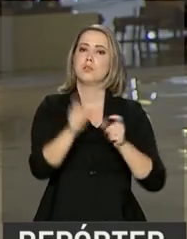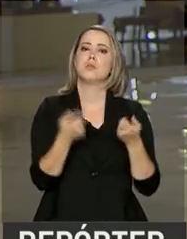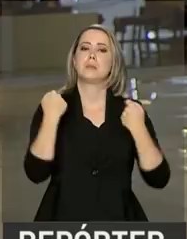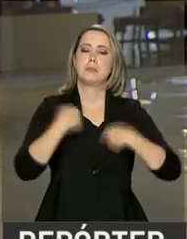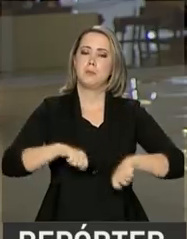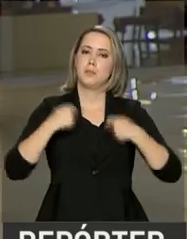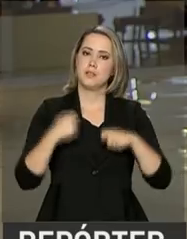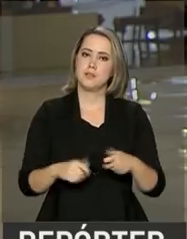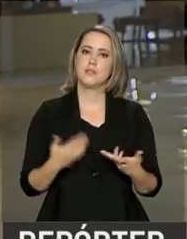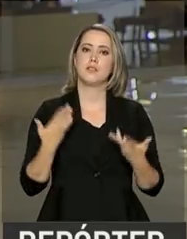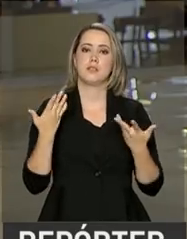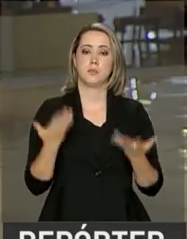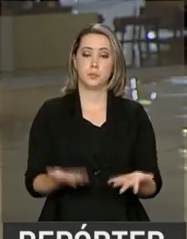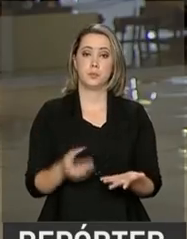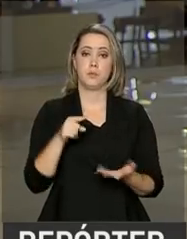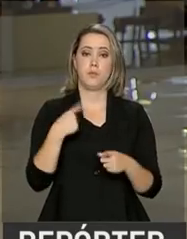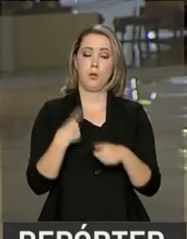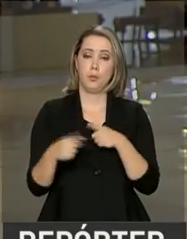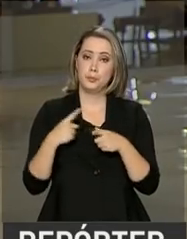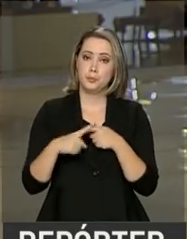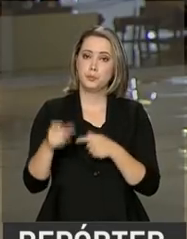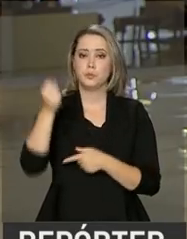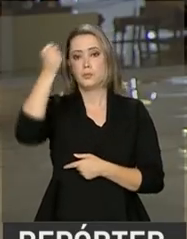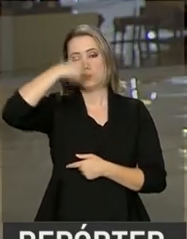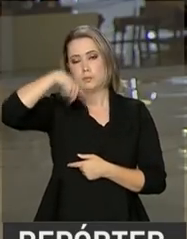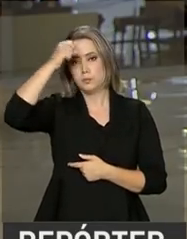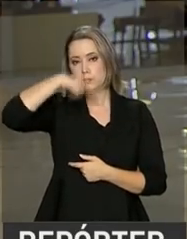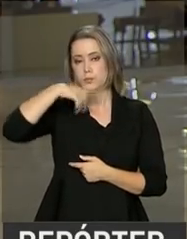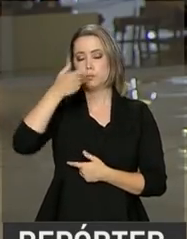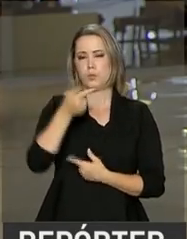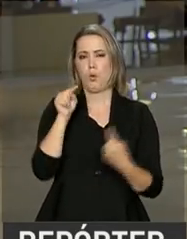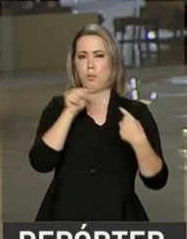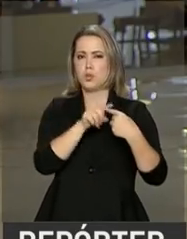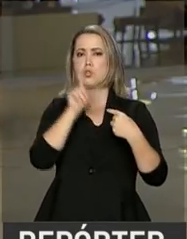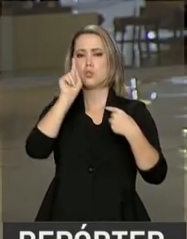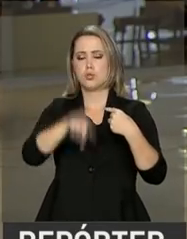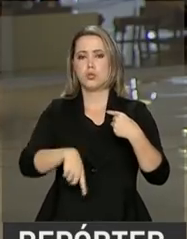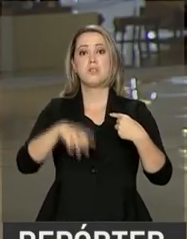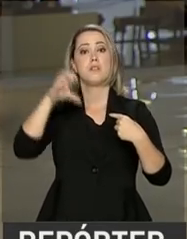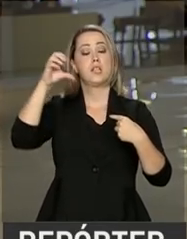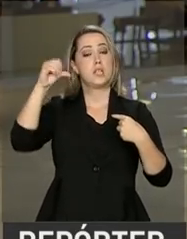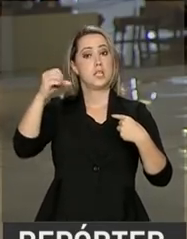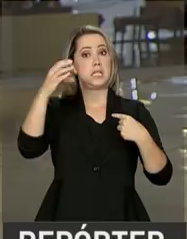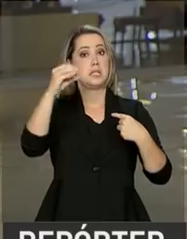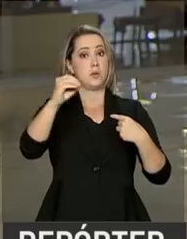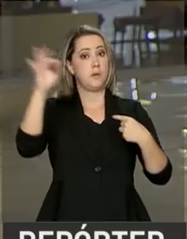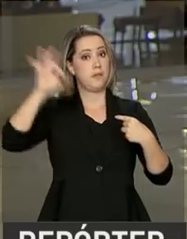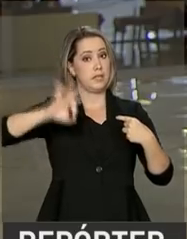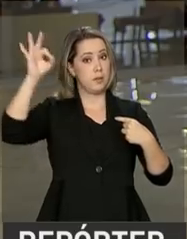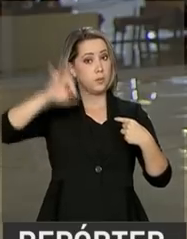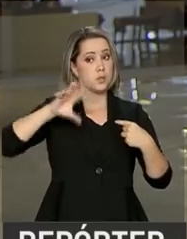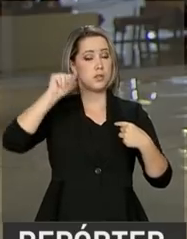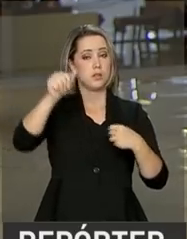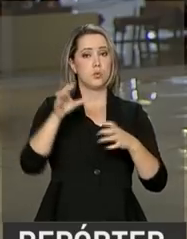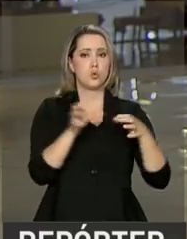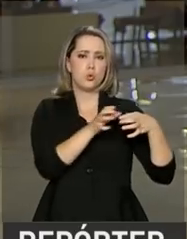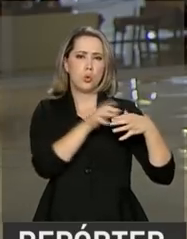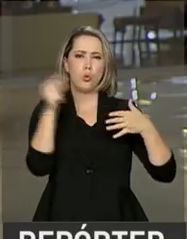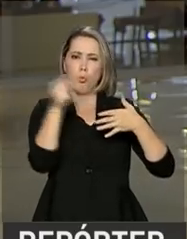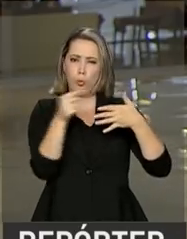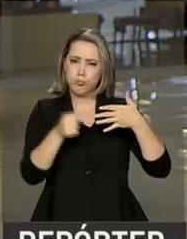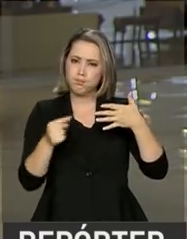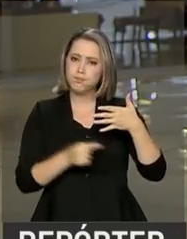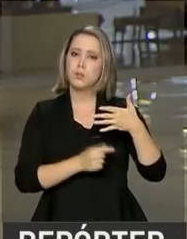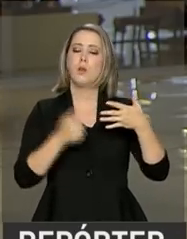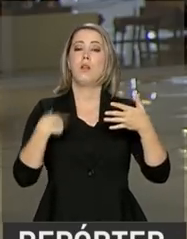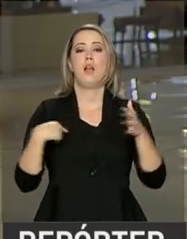a complicações causadas pela gripe a meta neste ano é vacinar 90% desse público até o dia